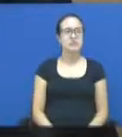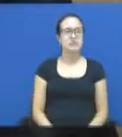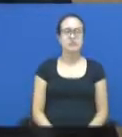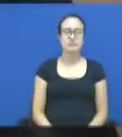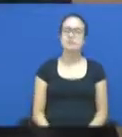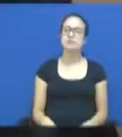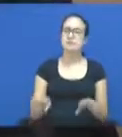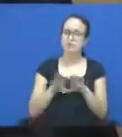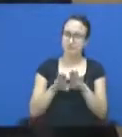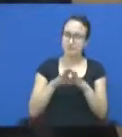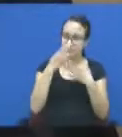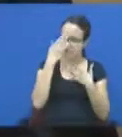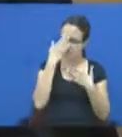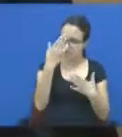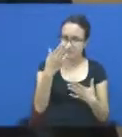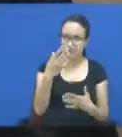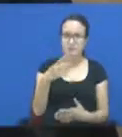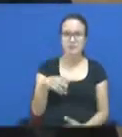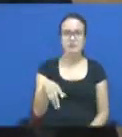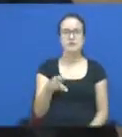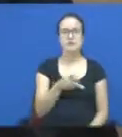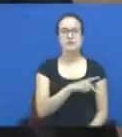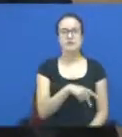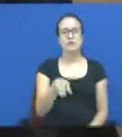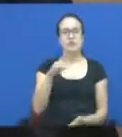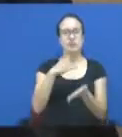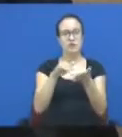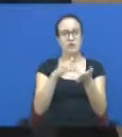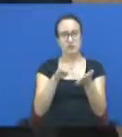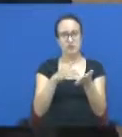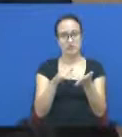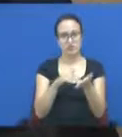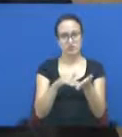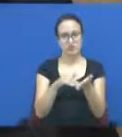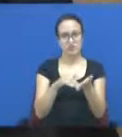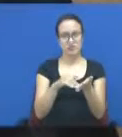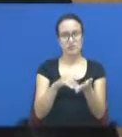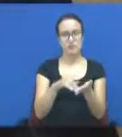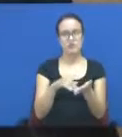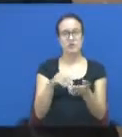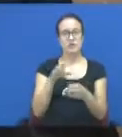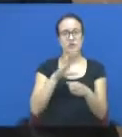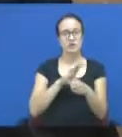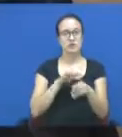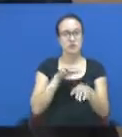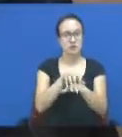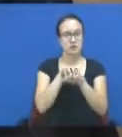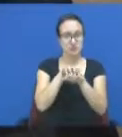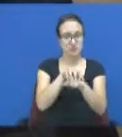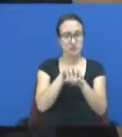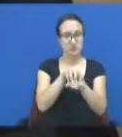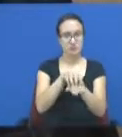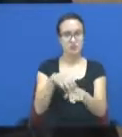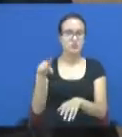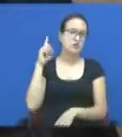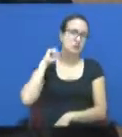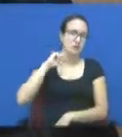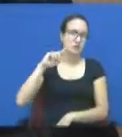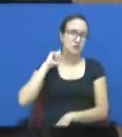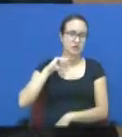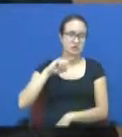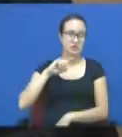presença do Silvio Brito, secretário de Transportes de Americana, nosso